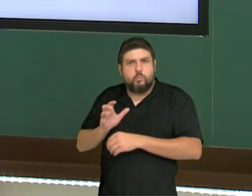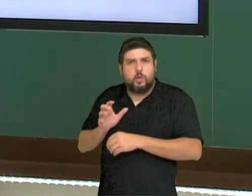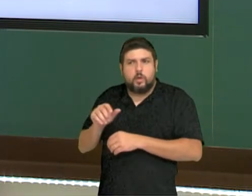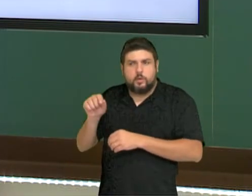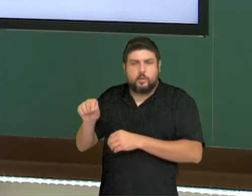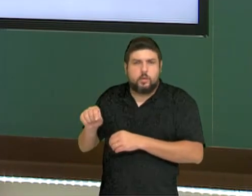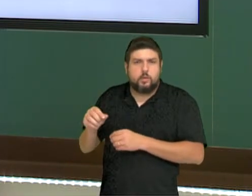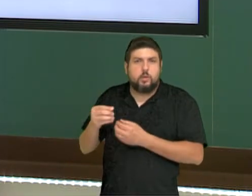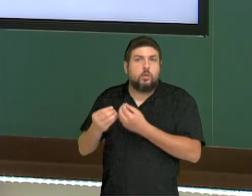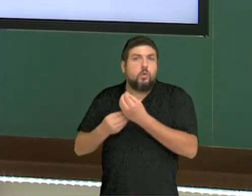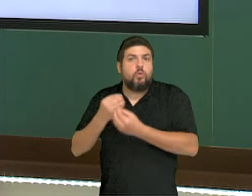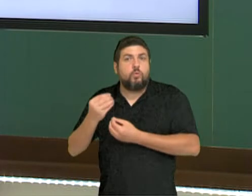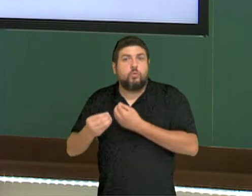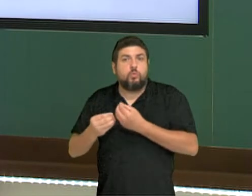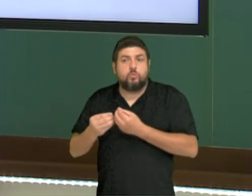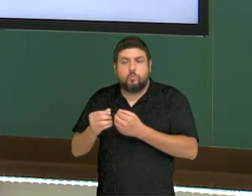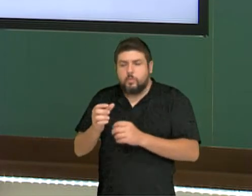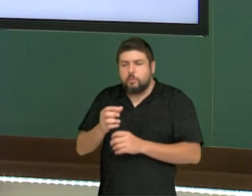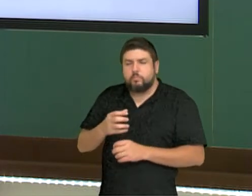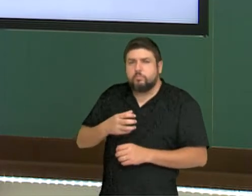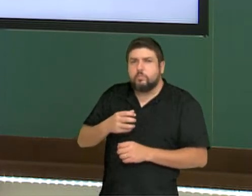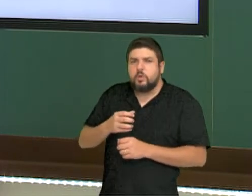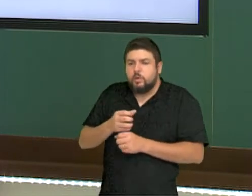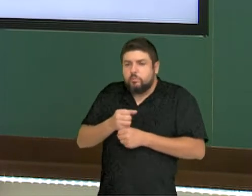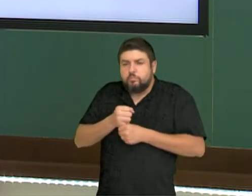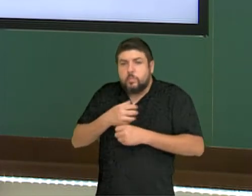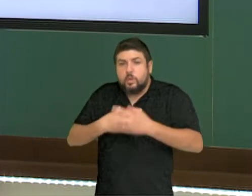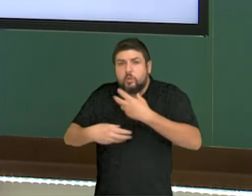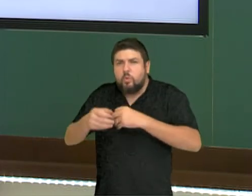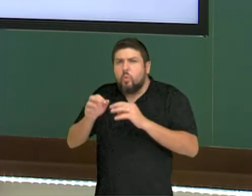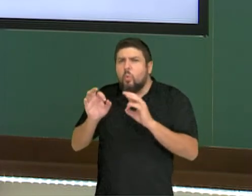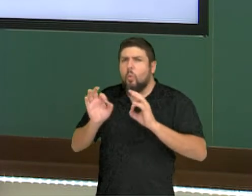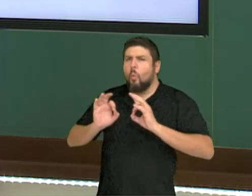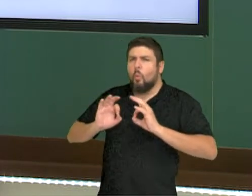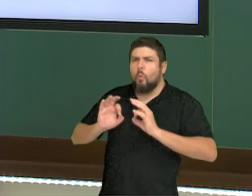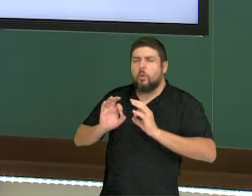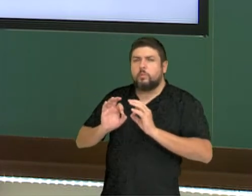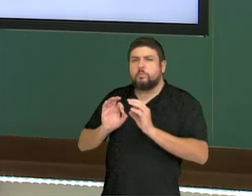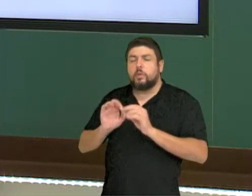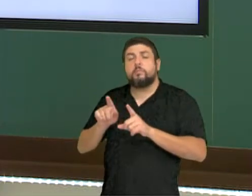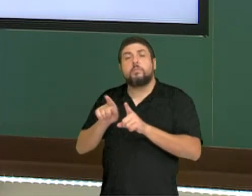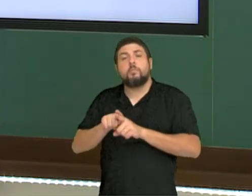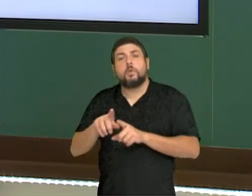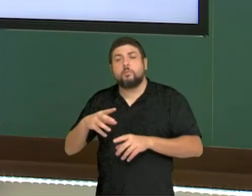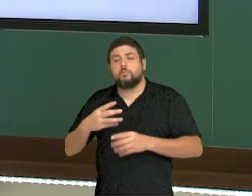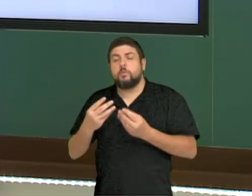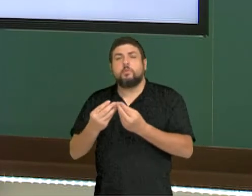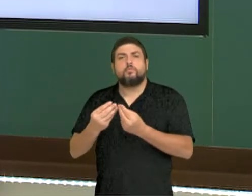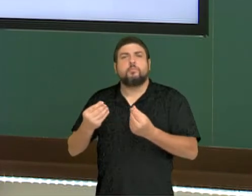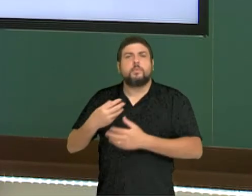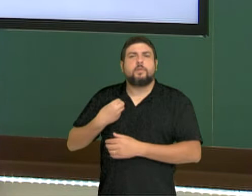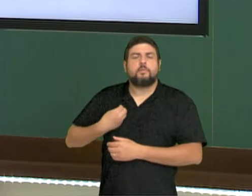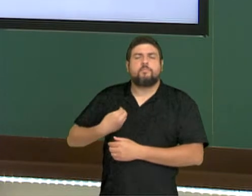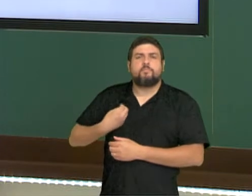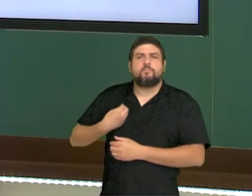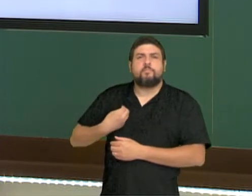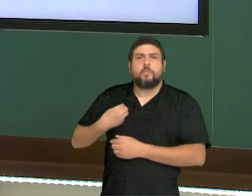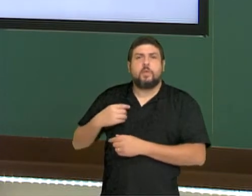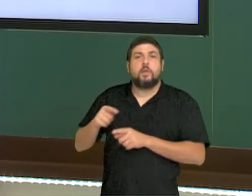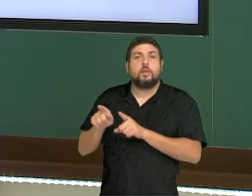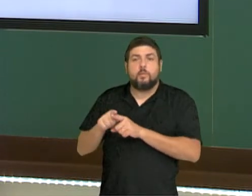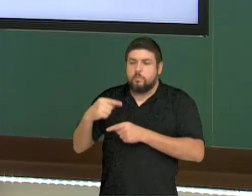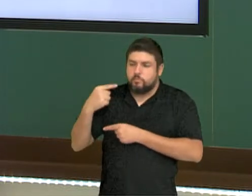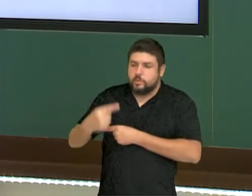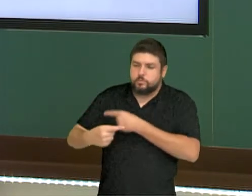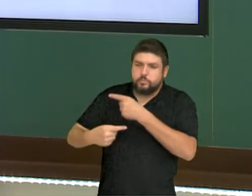à melhoria da qualidade da vida da população e espontaneamente de uma geração para outra então para